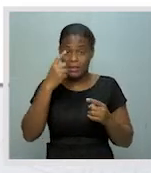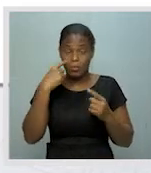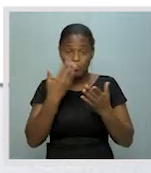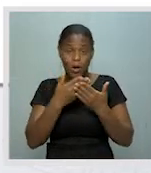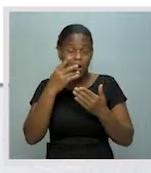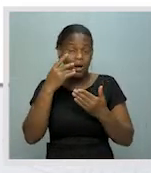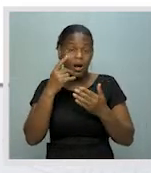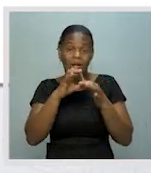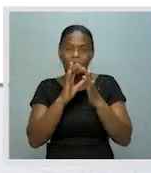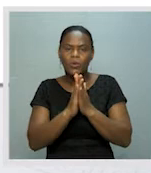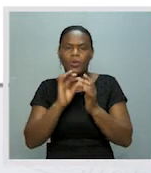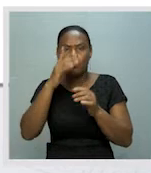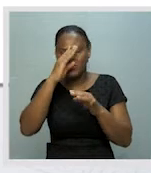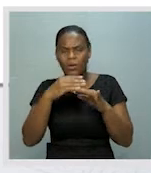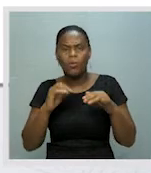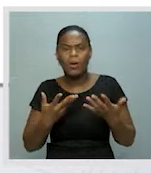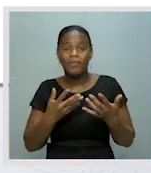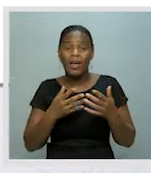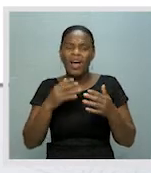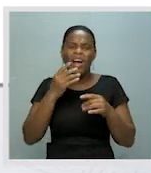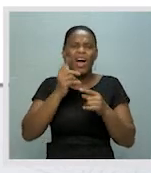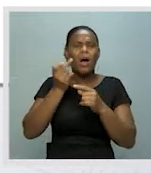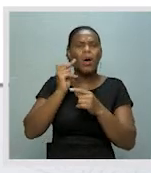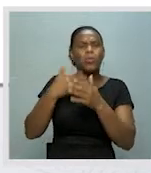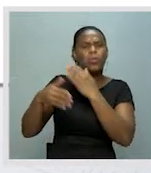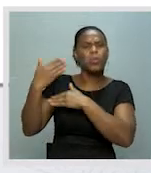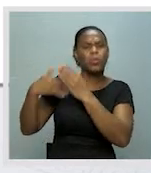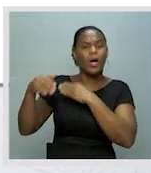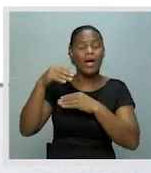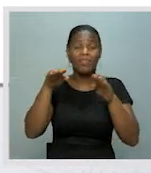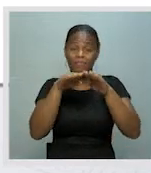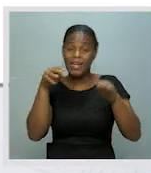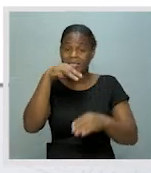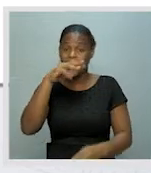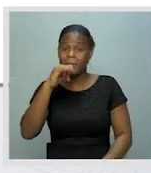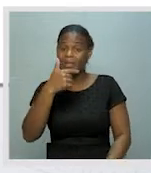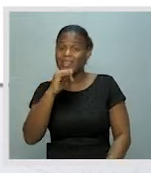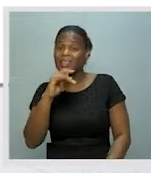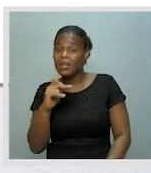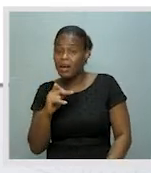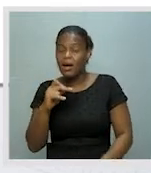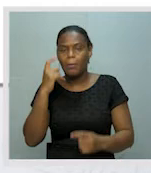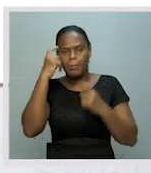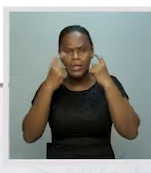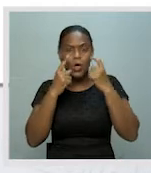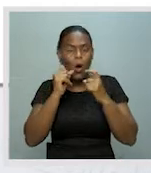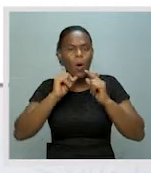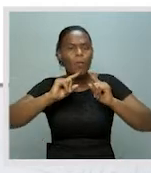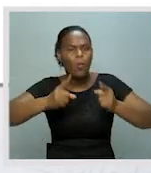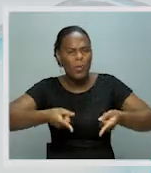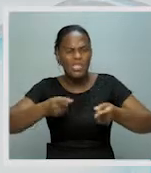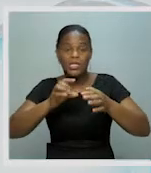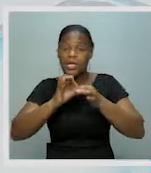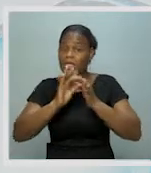a manifestação religiosa? A fase mítica do pensamento humano coincide com a religião. De certeza,